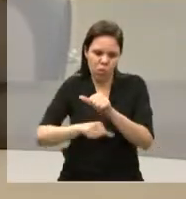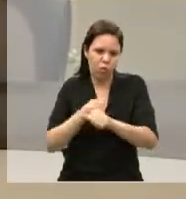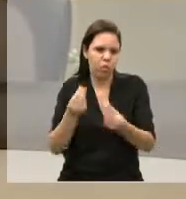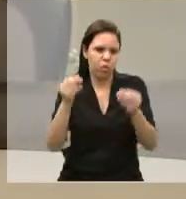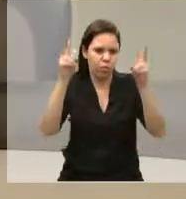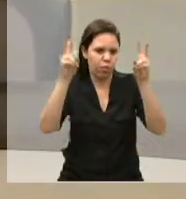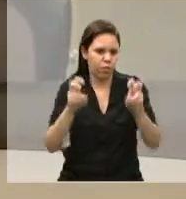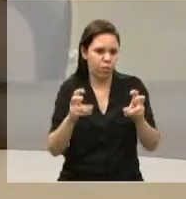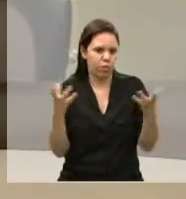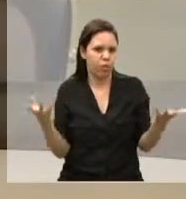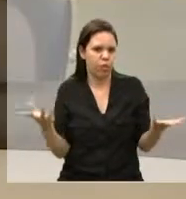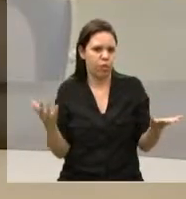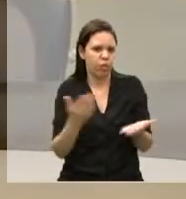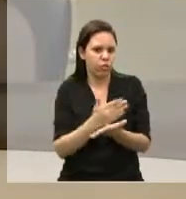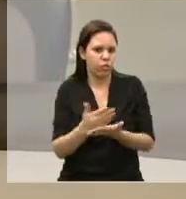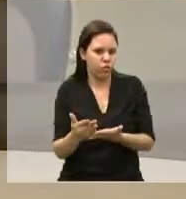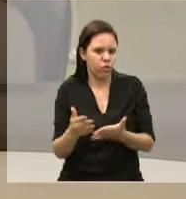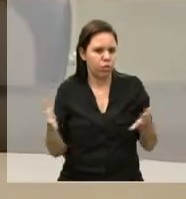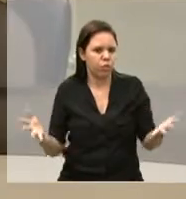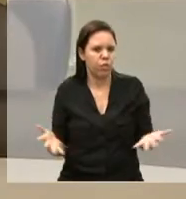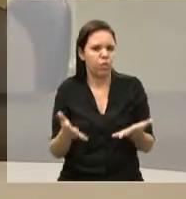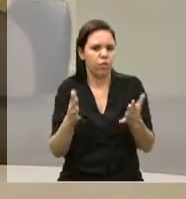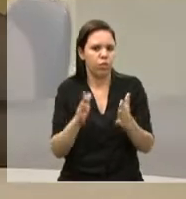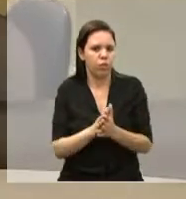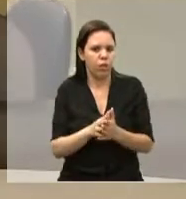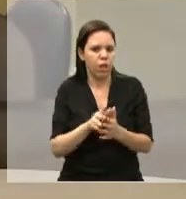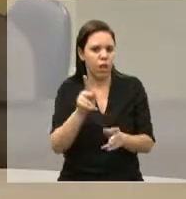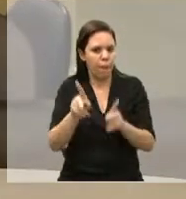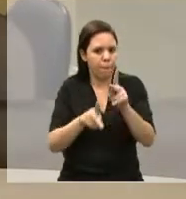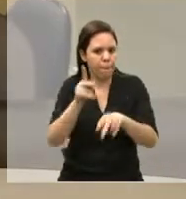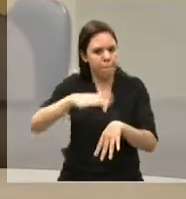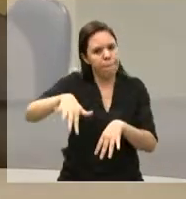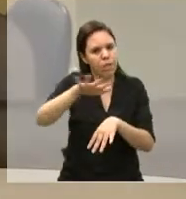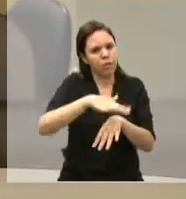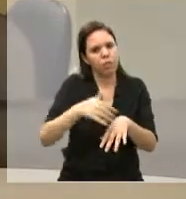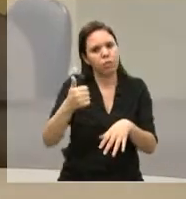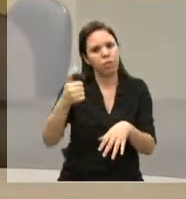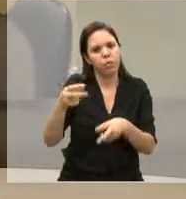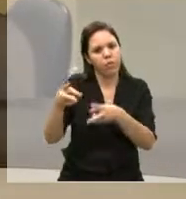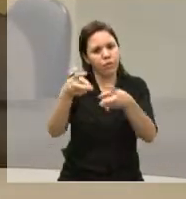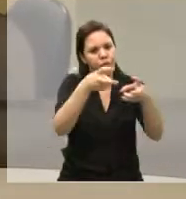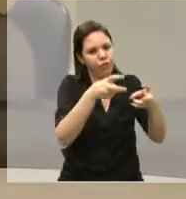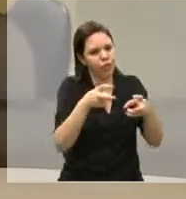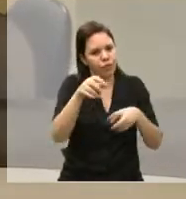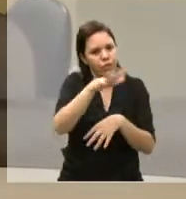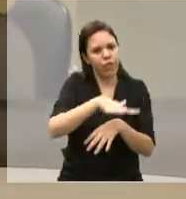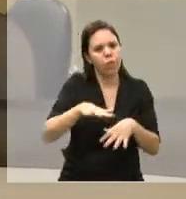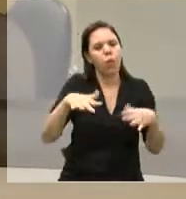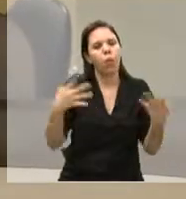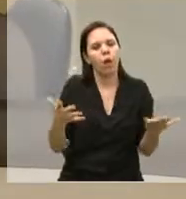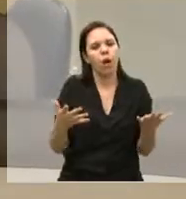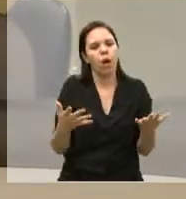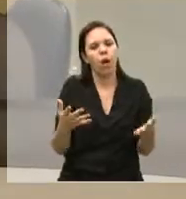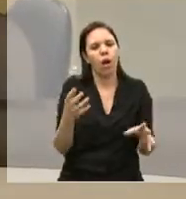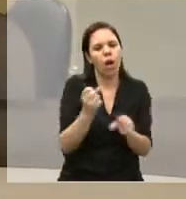No ensino médio, se a gente começa a estimular essa pessoa, para primeiro identificar qual que é a sua área. A sua área de exatas, de humanas, de biológicas.